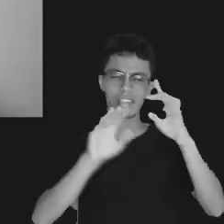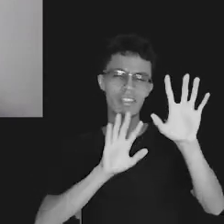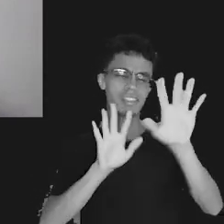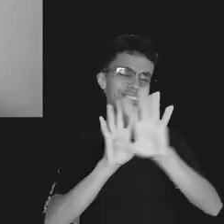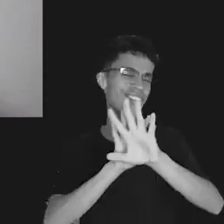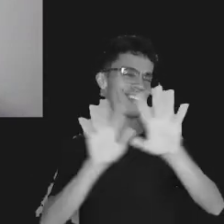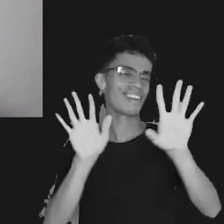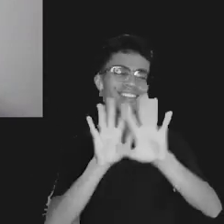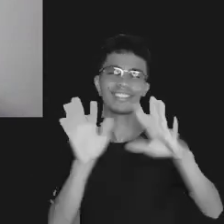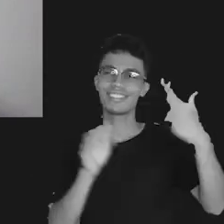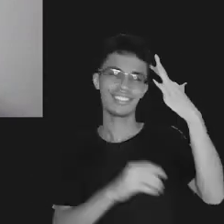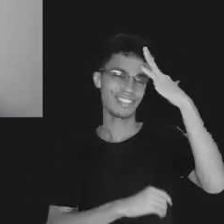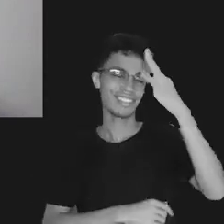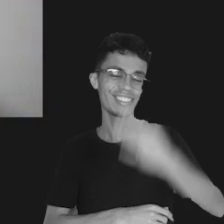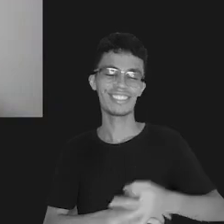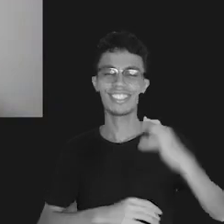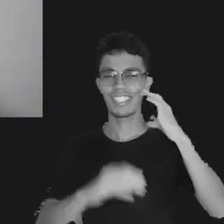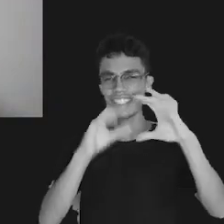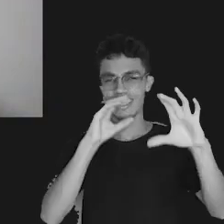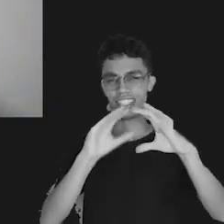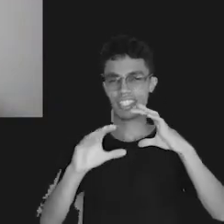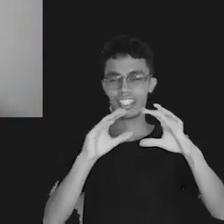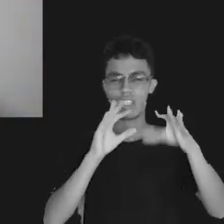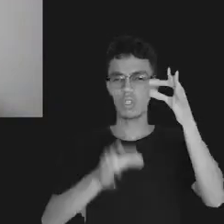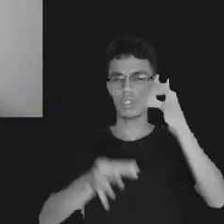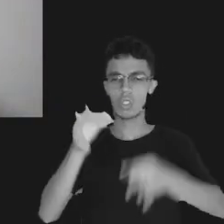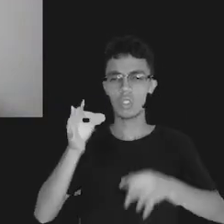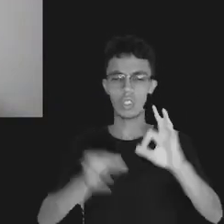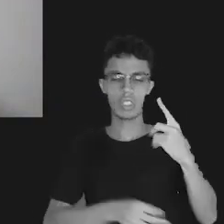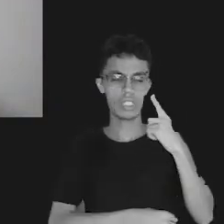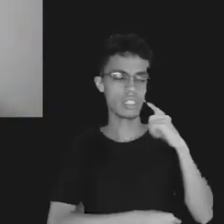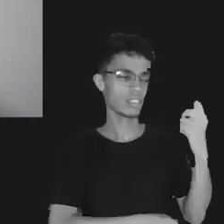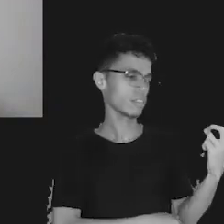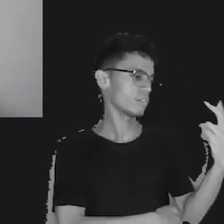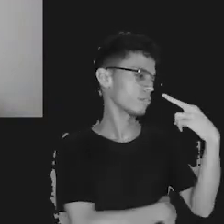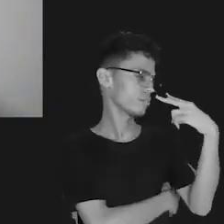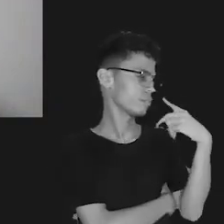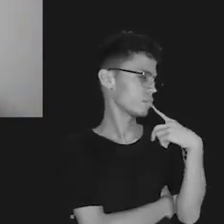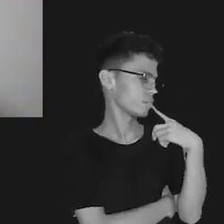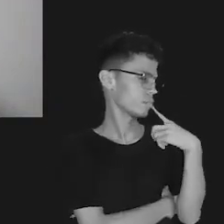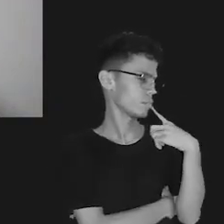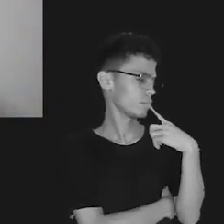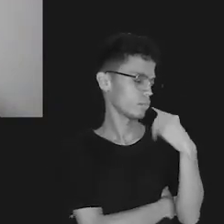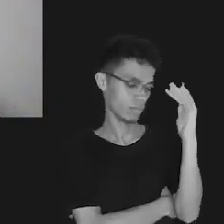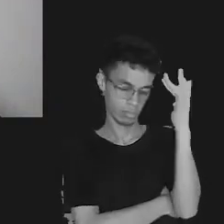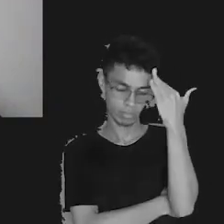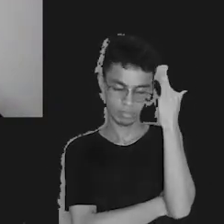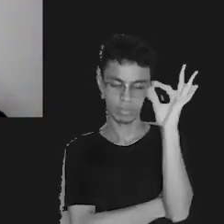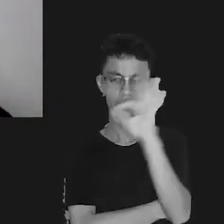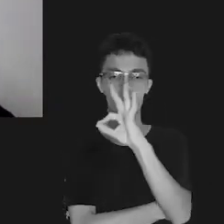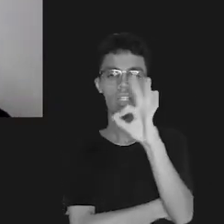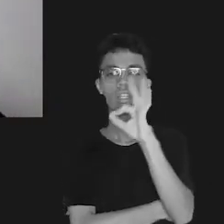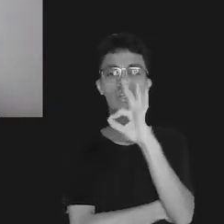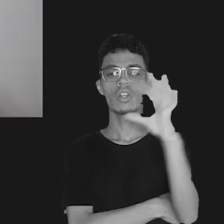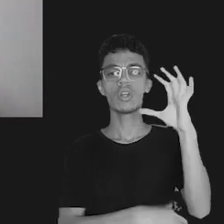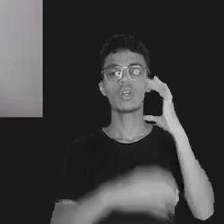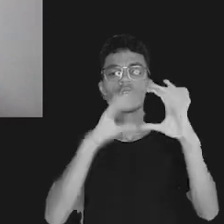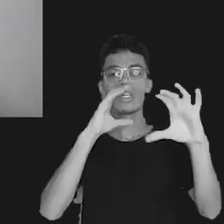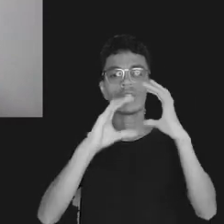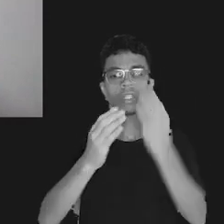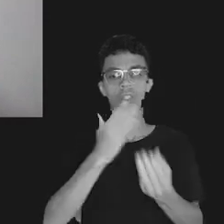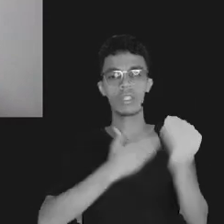Não como entendeis o canto. Os juízes entreolham-se sem entender. O canto era de